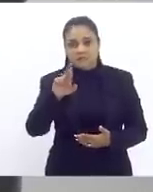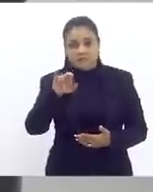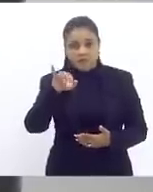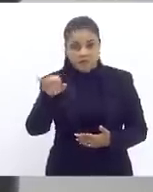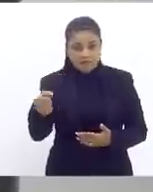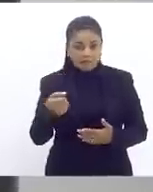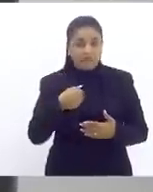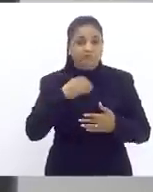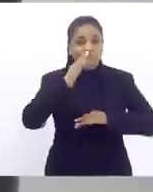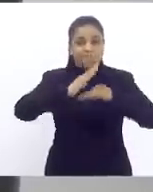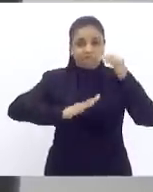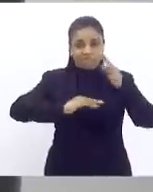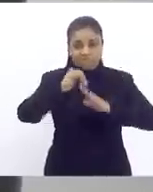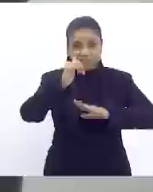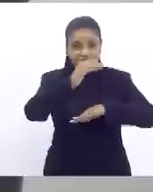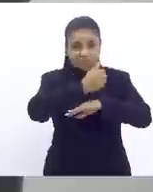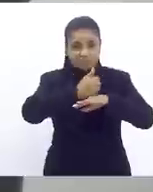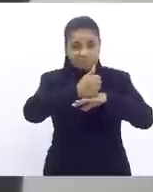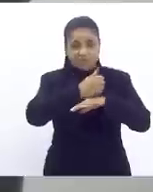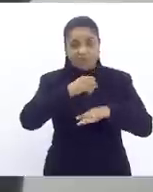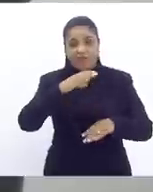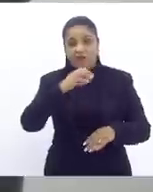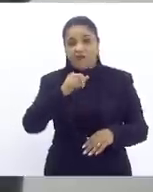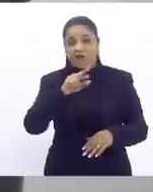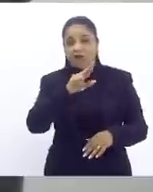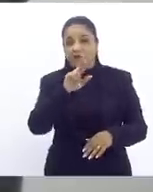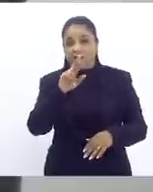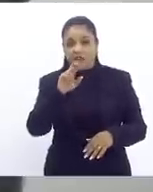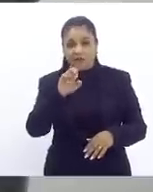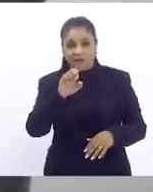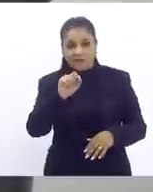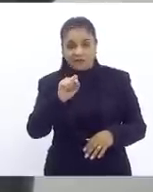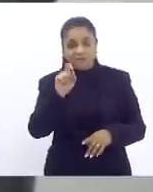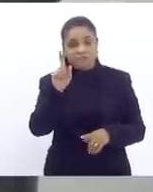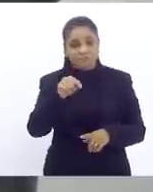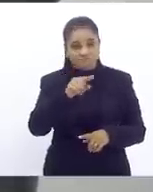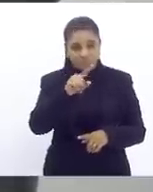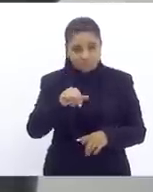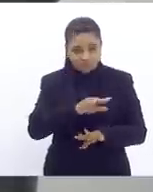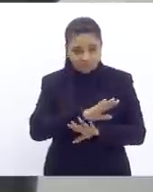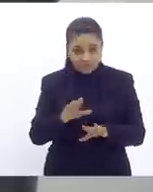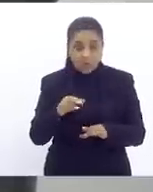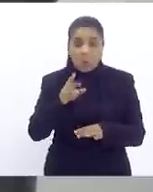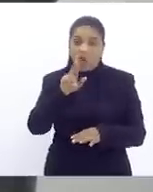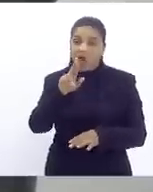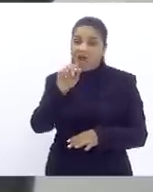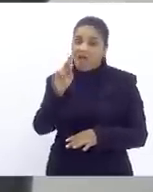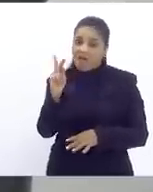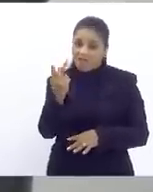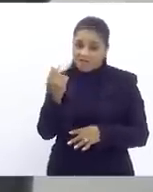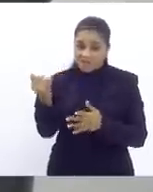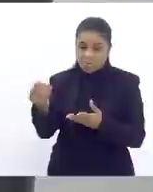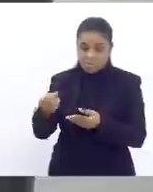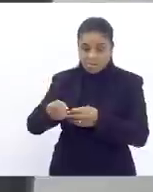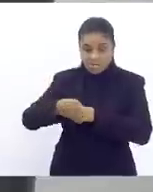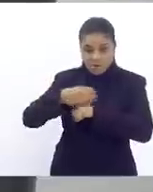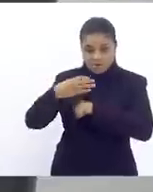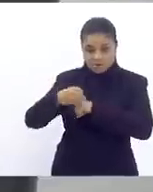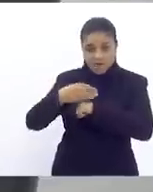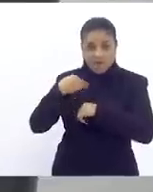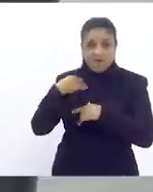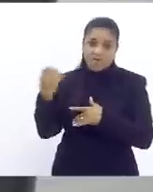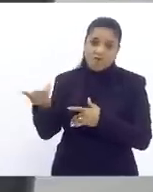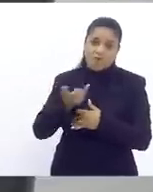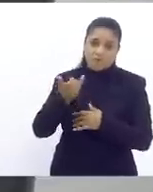que você difíceis de passarem para gente são coisas que não existem mais então o RH tem que passar informação pra gente então fica difícil a gente supor